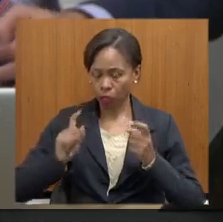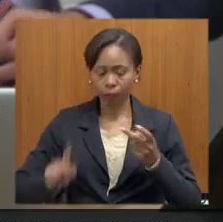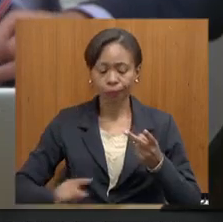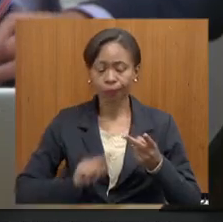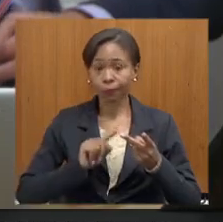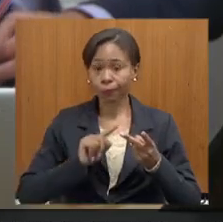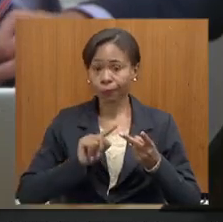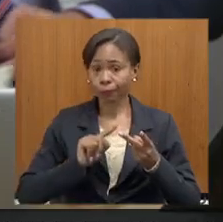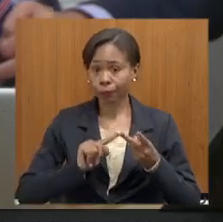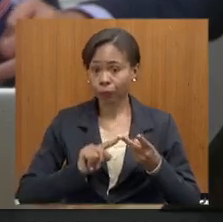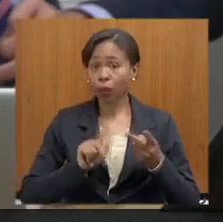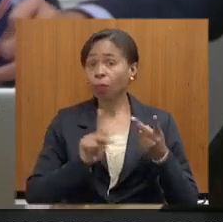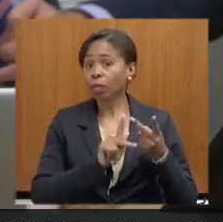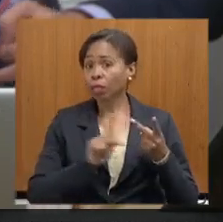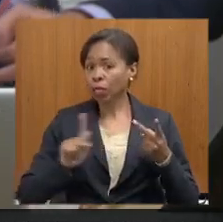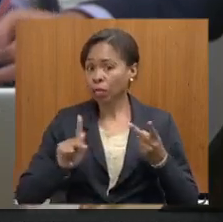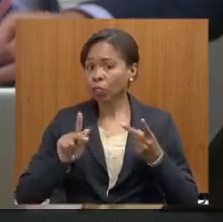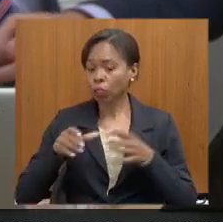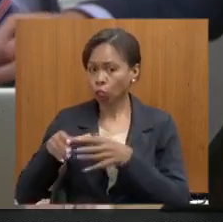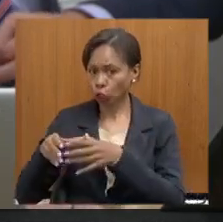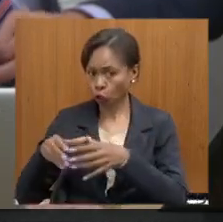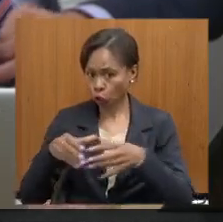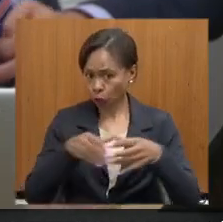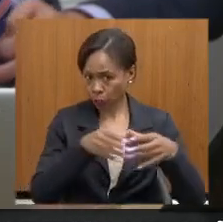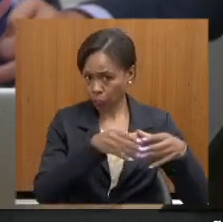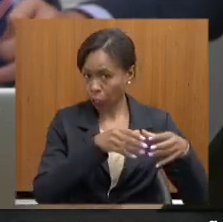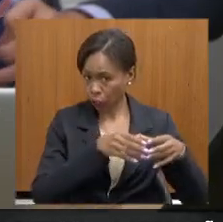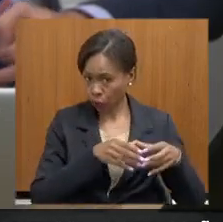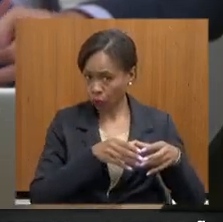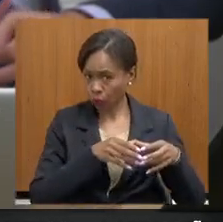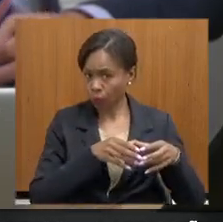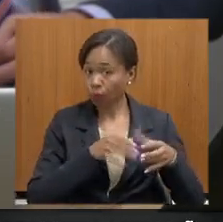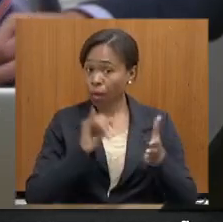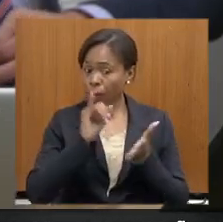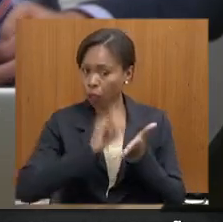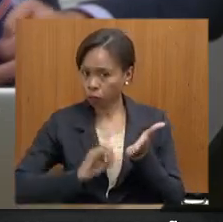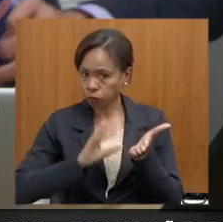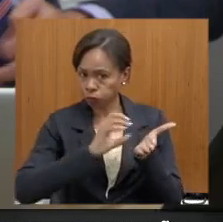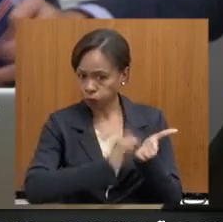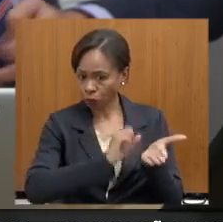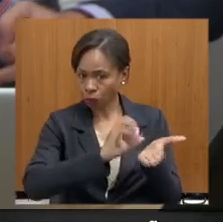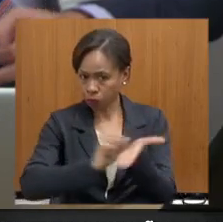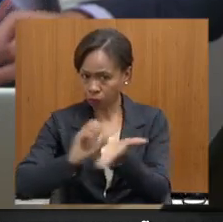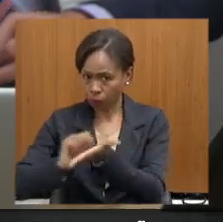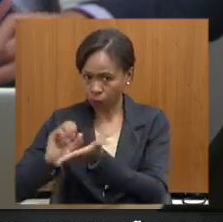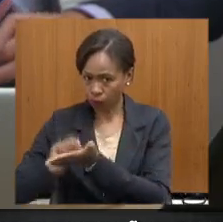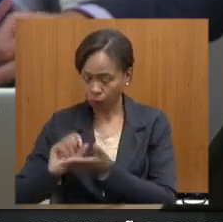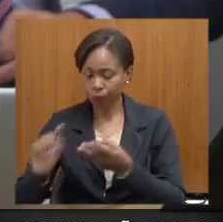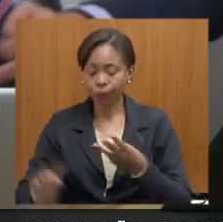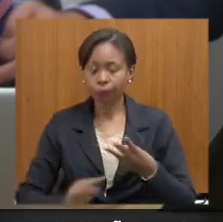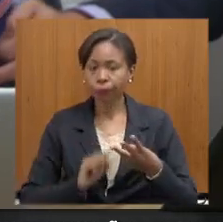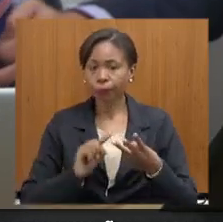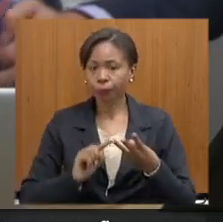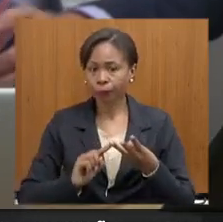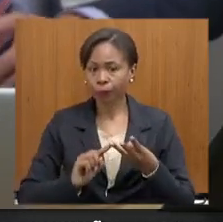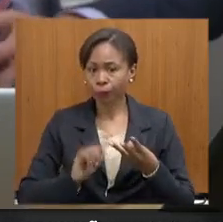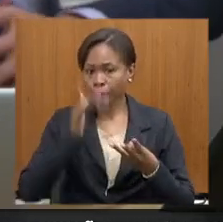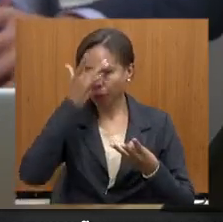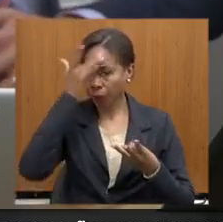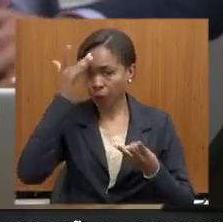comissões participantes por ordem de inscrição membros das comissões